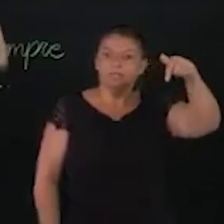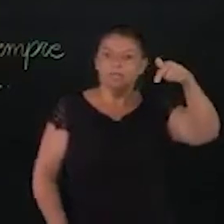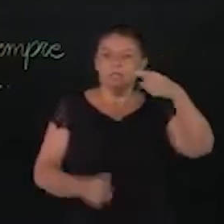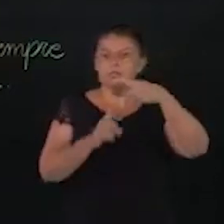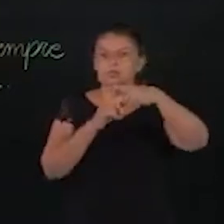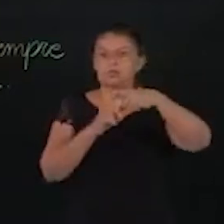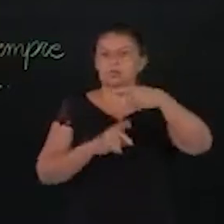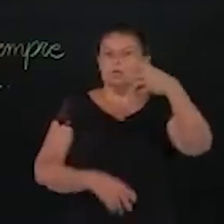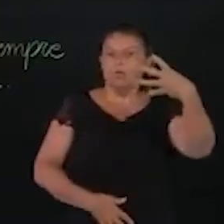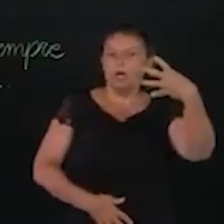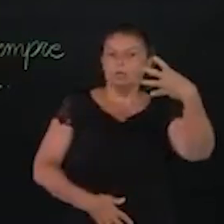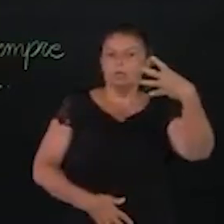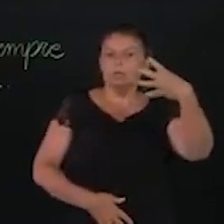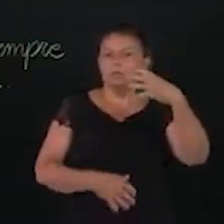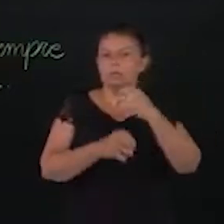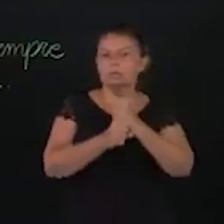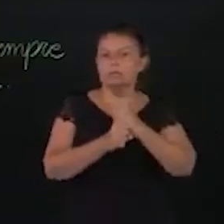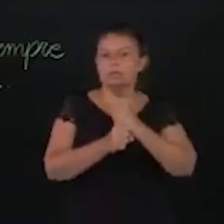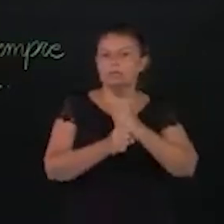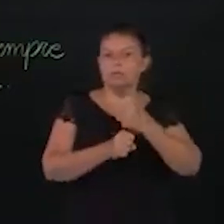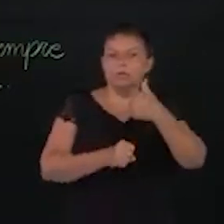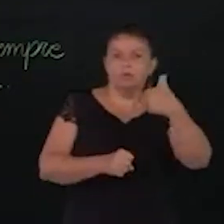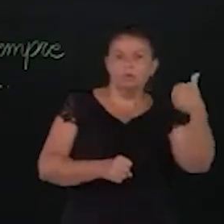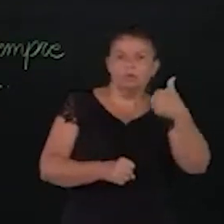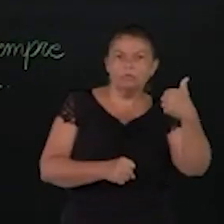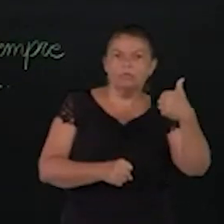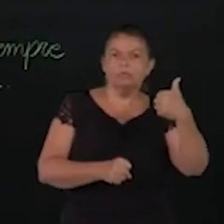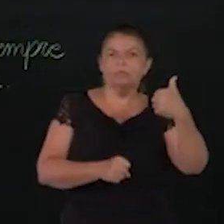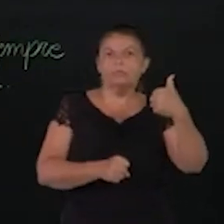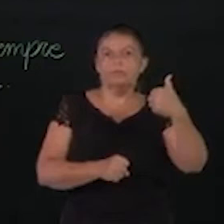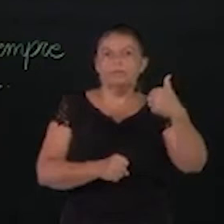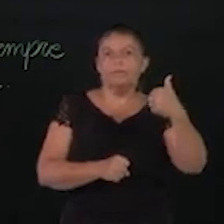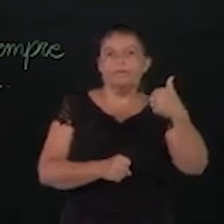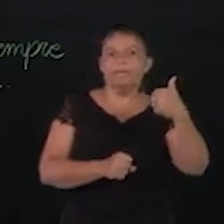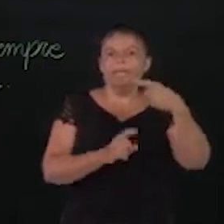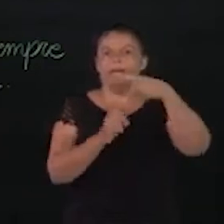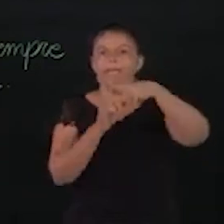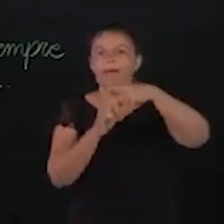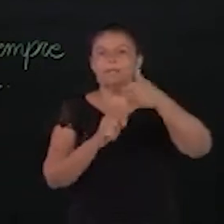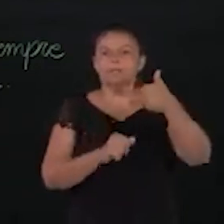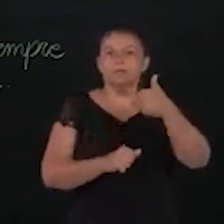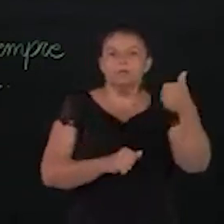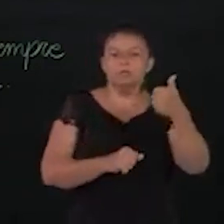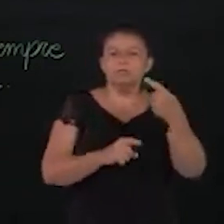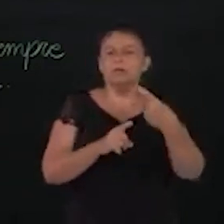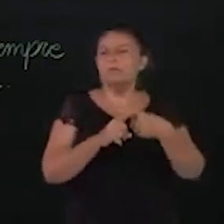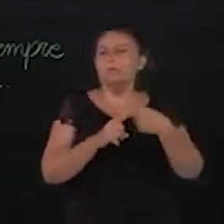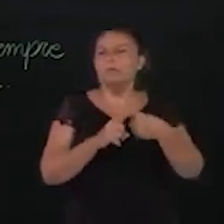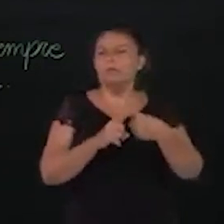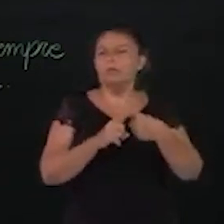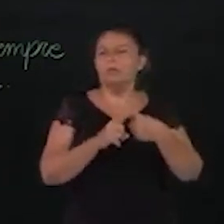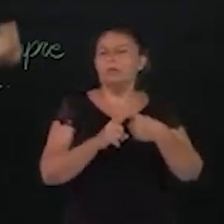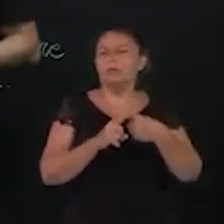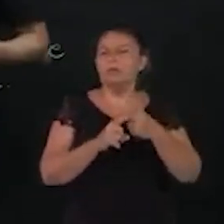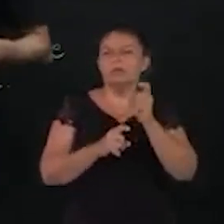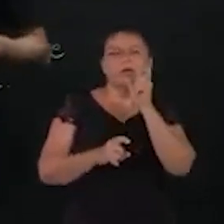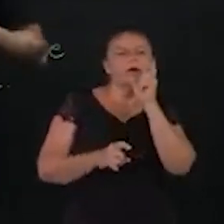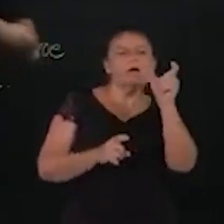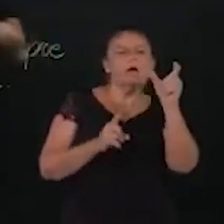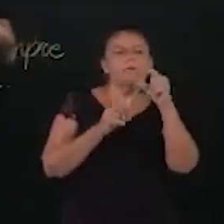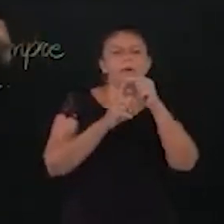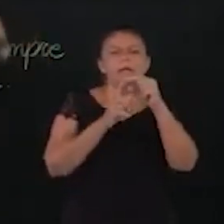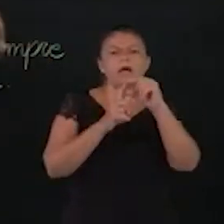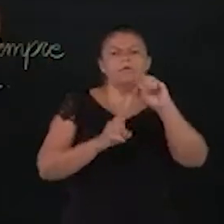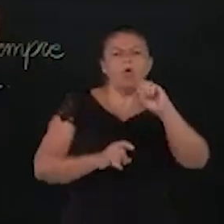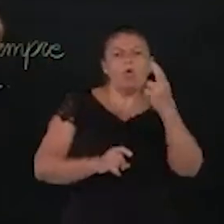somei com 4. 7 mais 4 é igual a 11 ou mais 11. Por que eu coloquei aqui essa palavrinha ou?